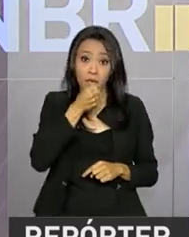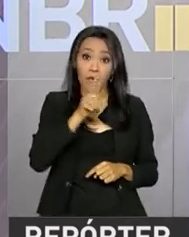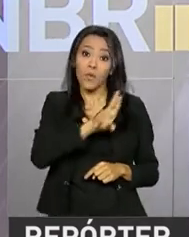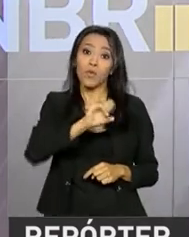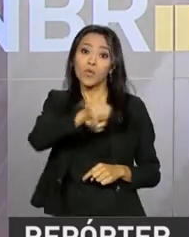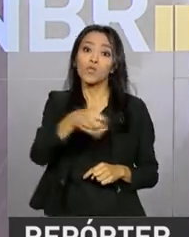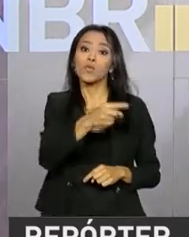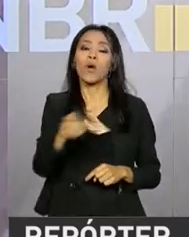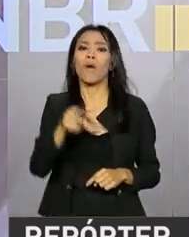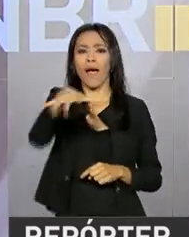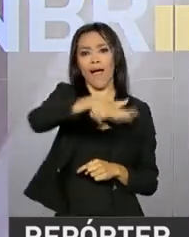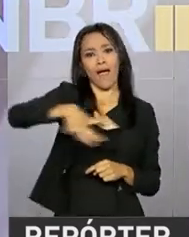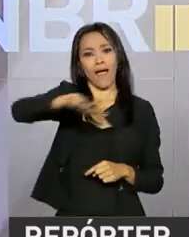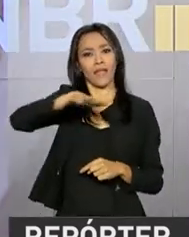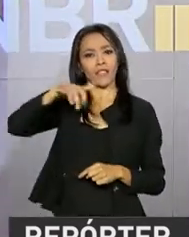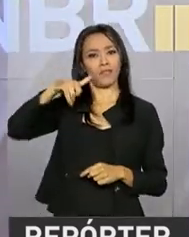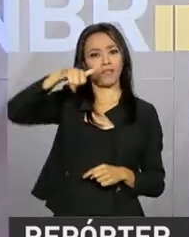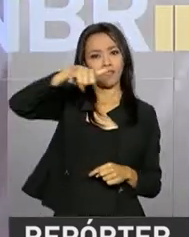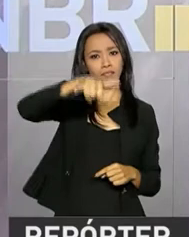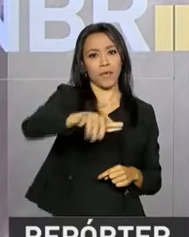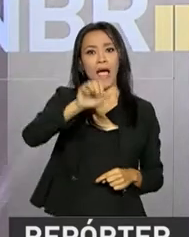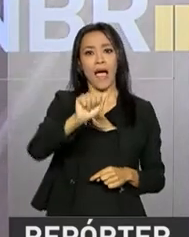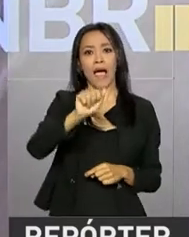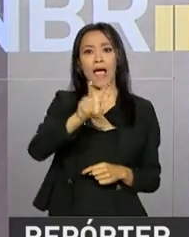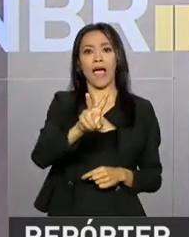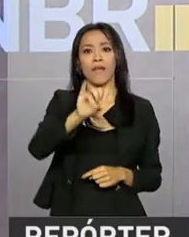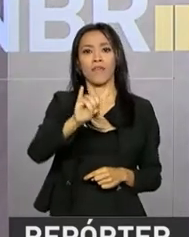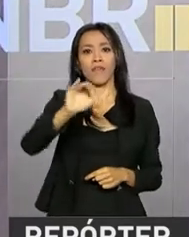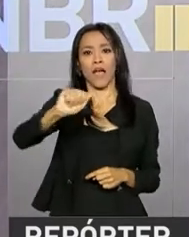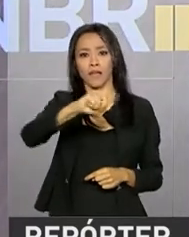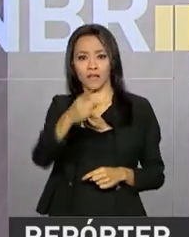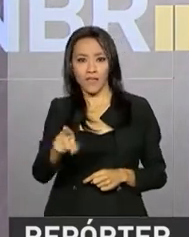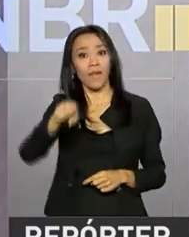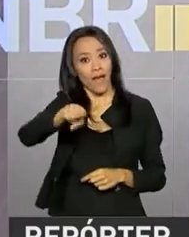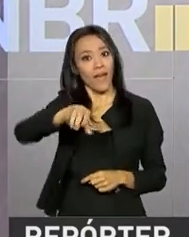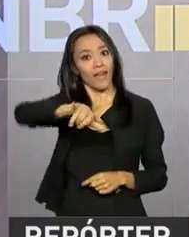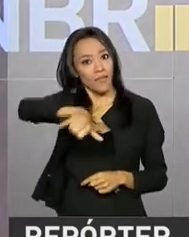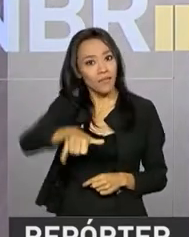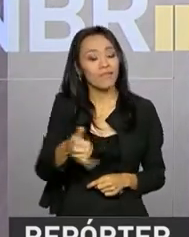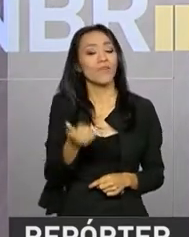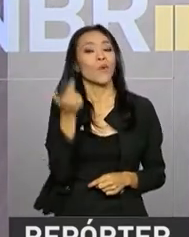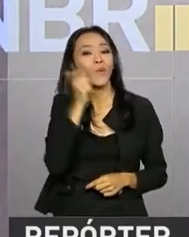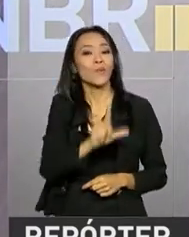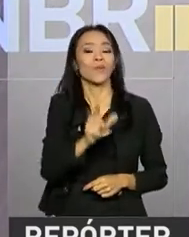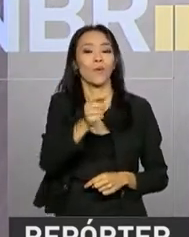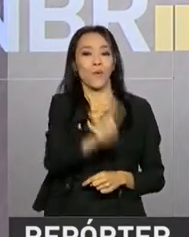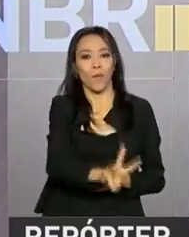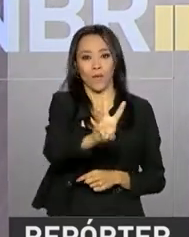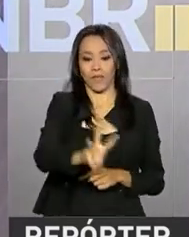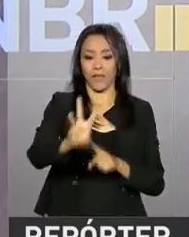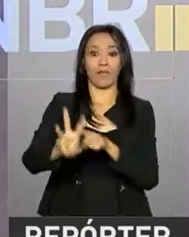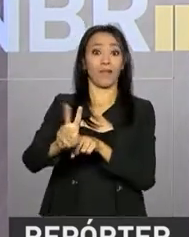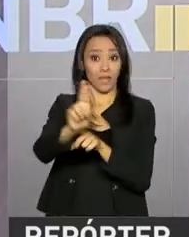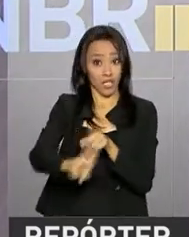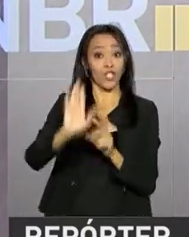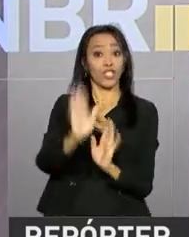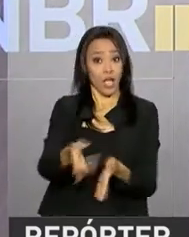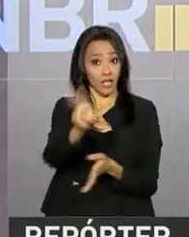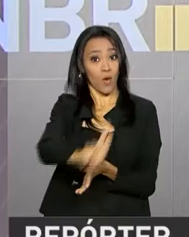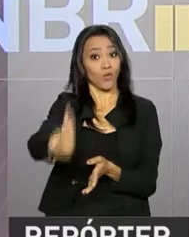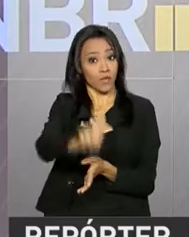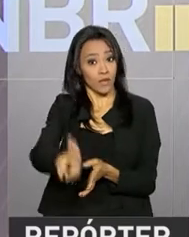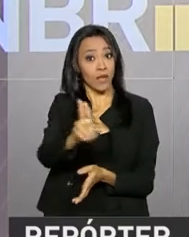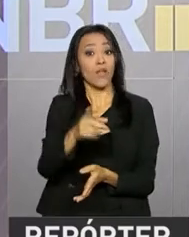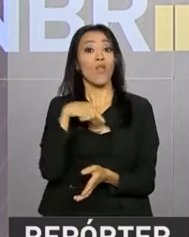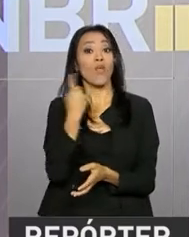setor de aviação é um dos beneficiados com o Portal Único do Comércio Exterior. A gente foi até a sede da